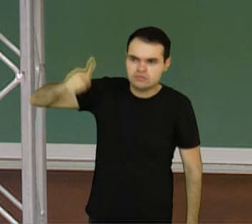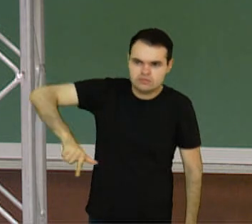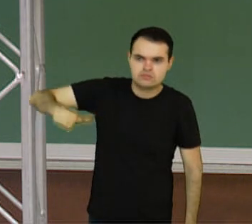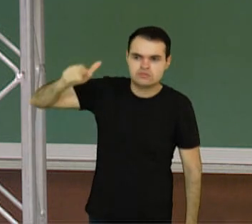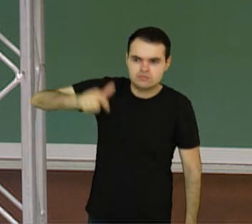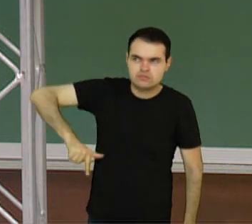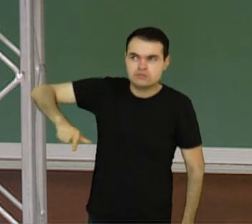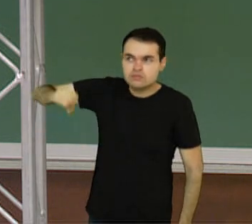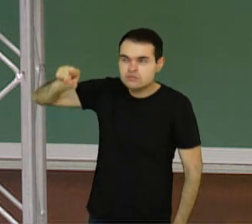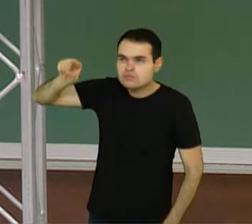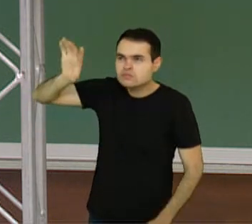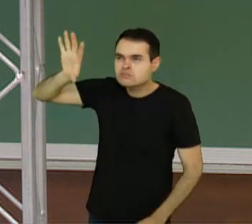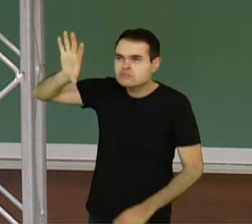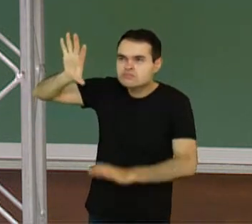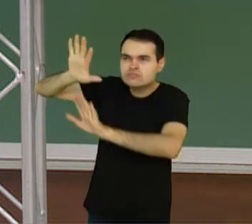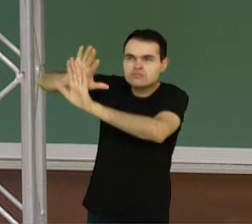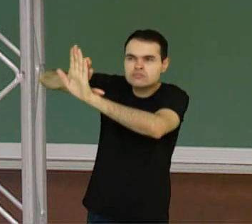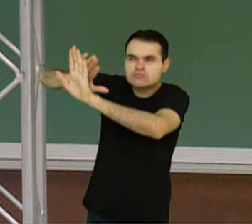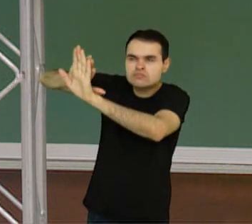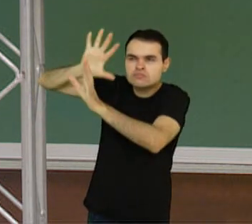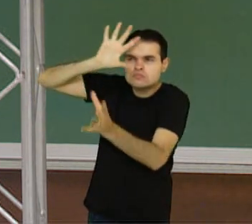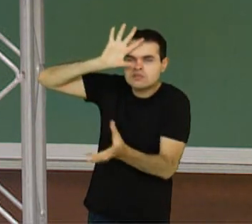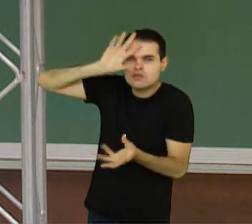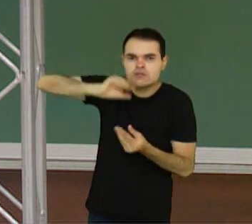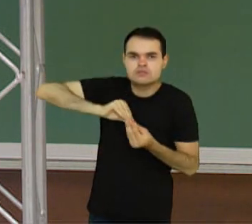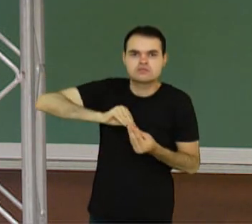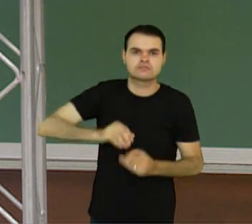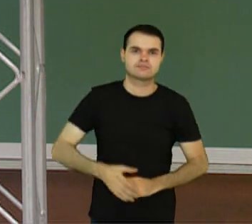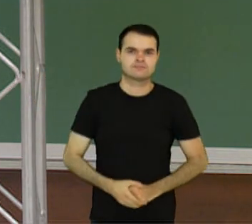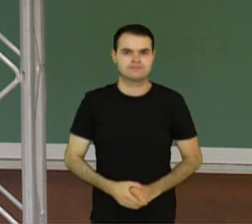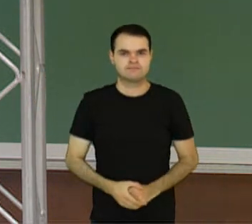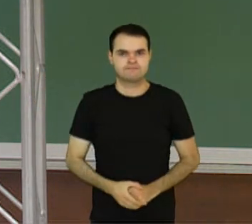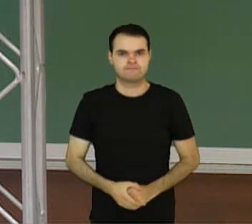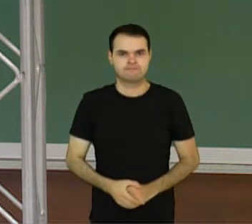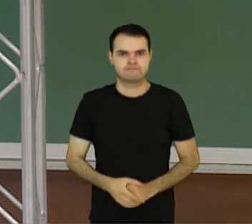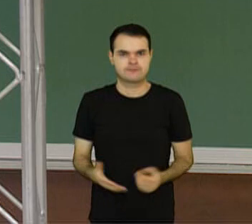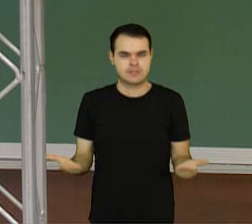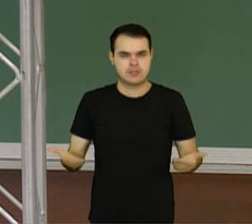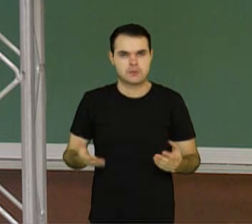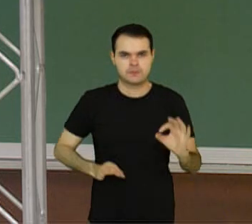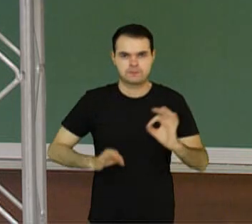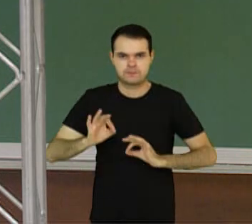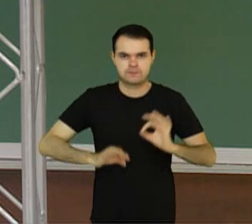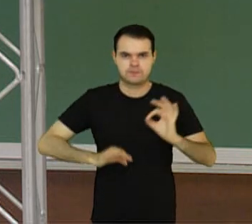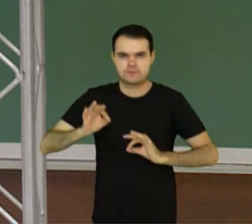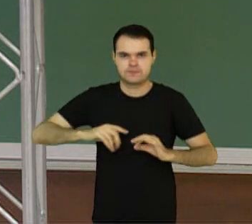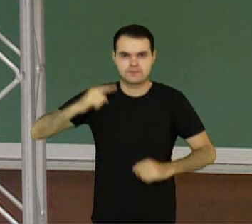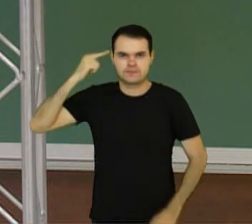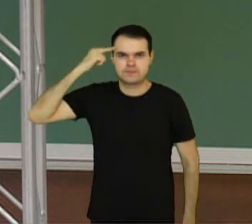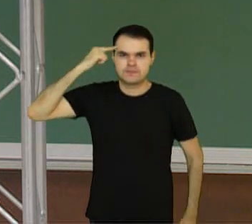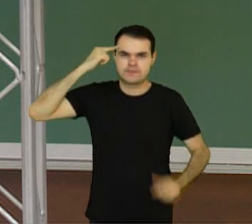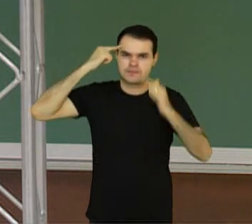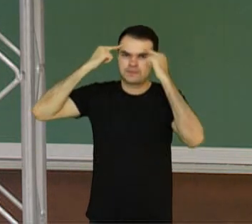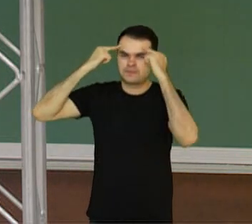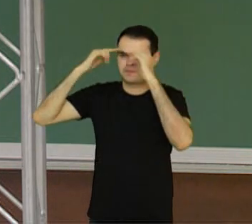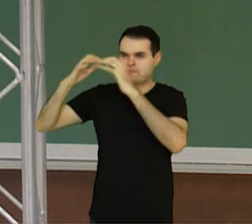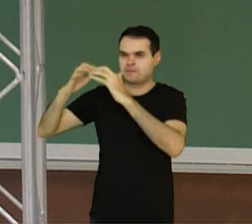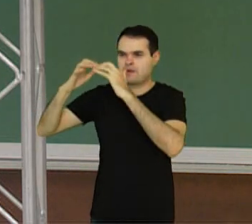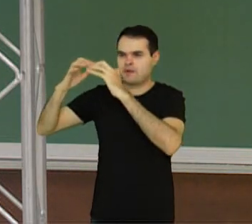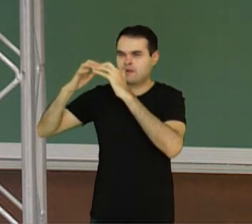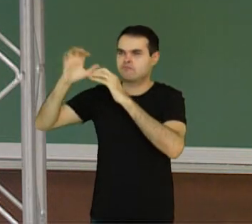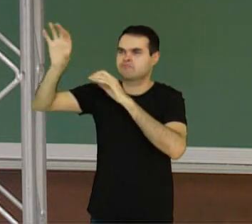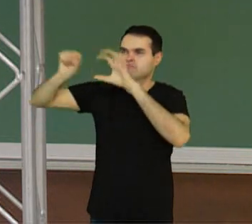interpretar o exercício, ok? Então veja, ó. Vamos organizar agora o nosso pensamento com essas